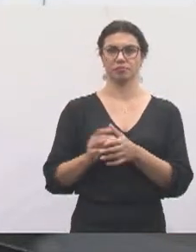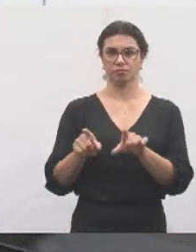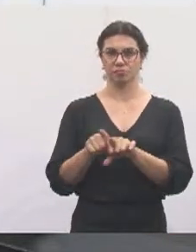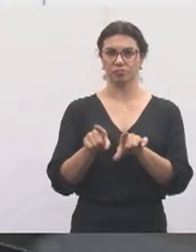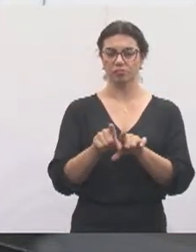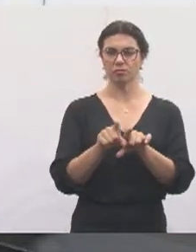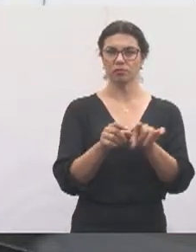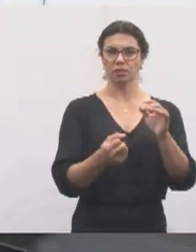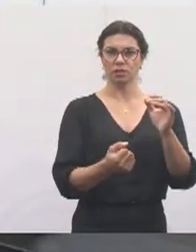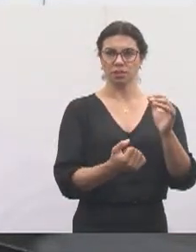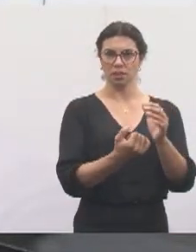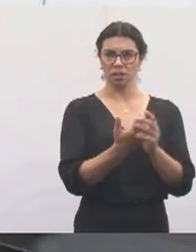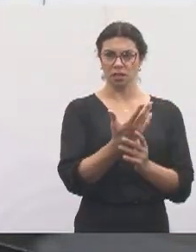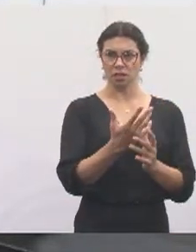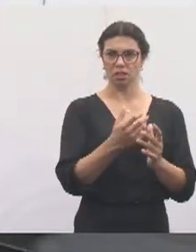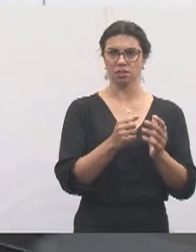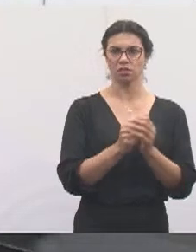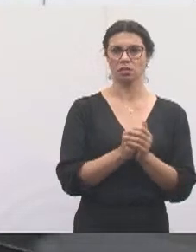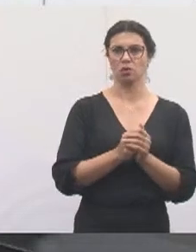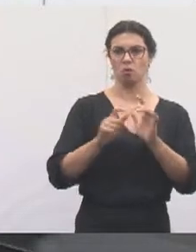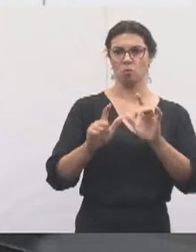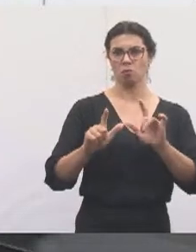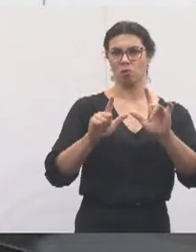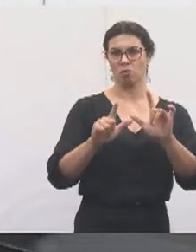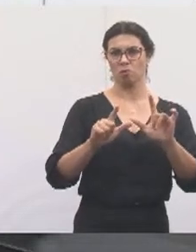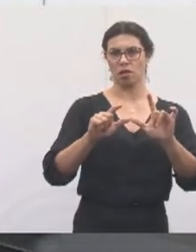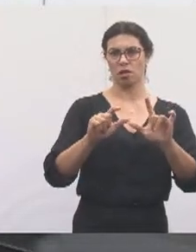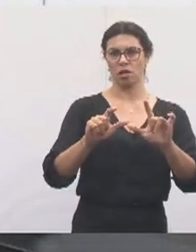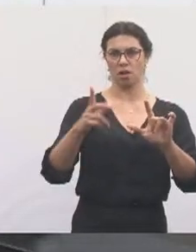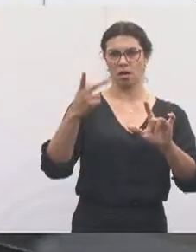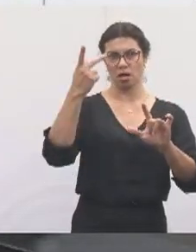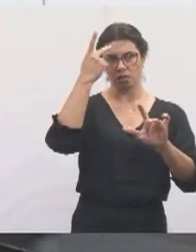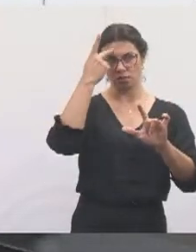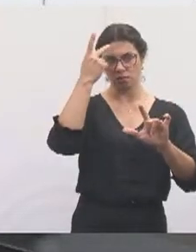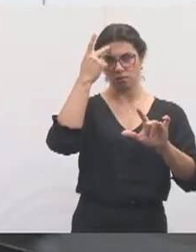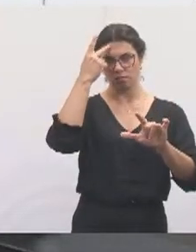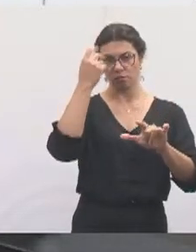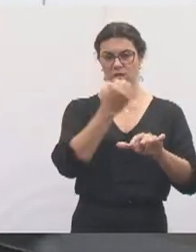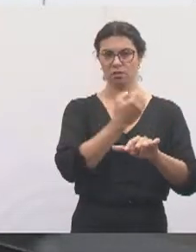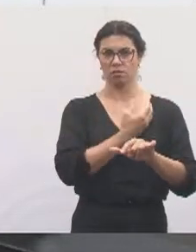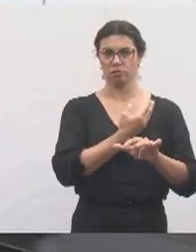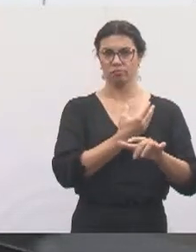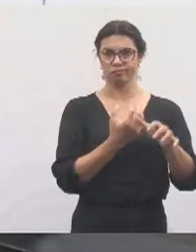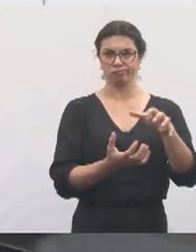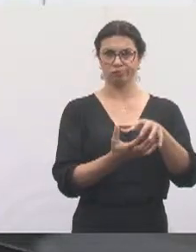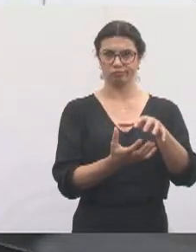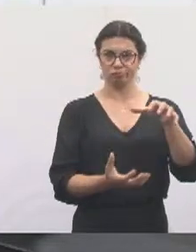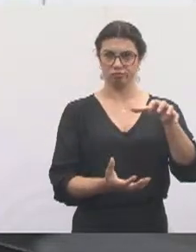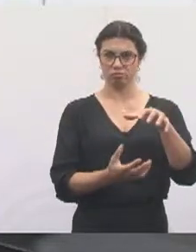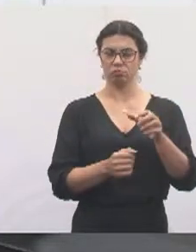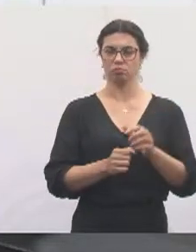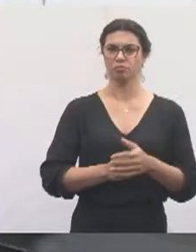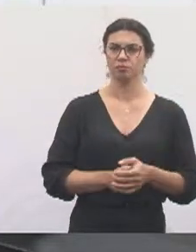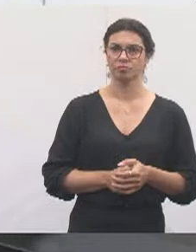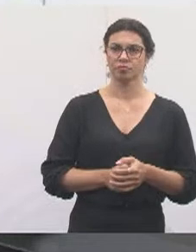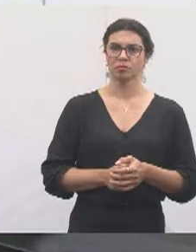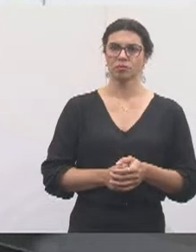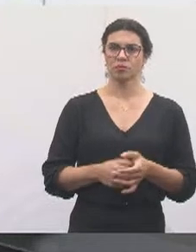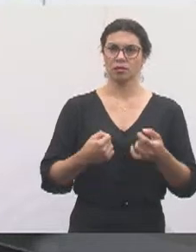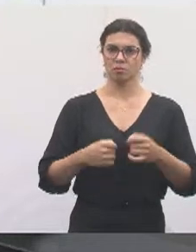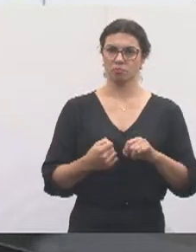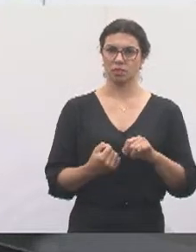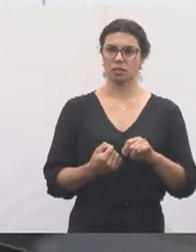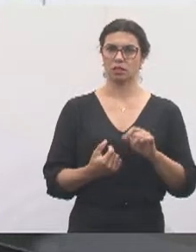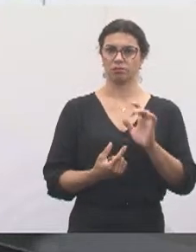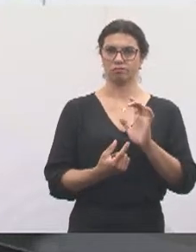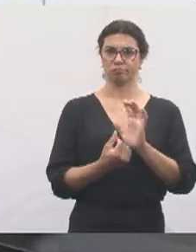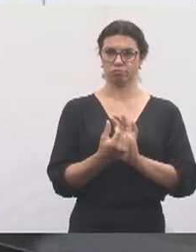para idosos programa SP Amigo do Idoso ampliação dos repasses de conf financiamento